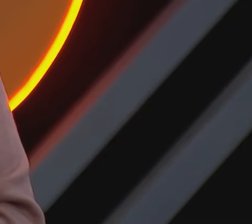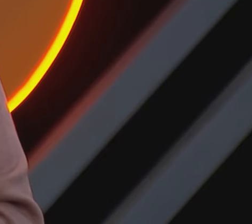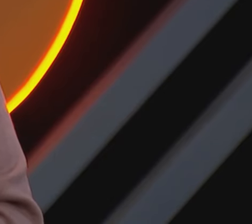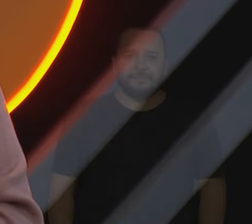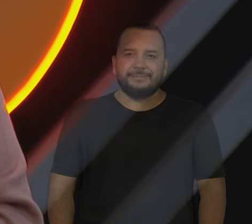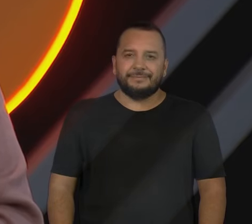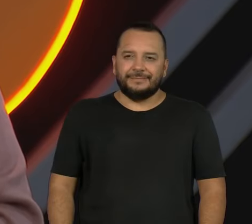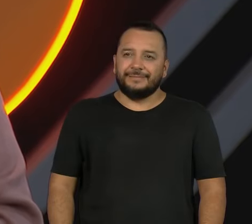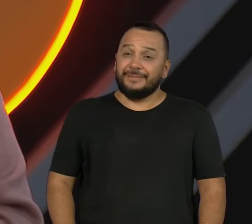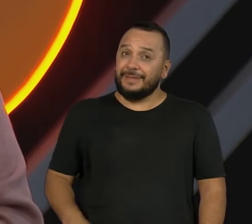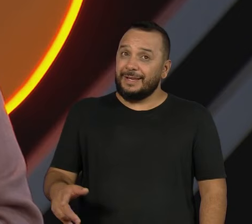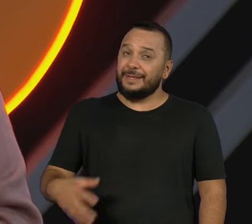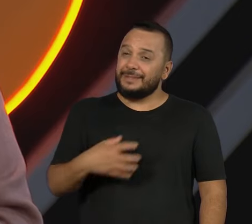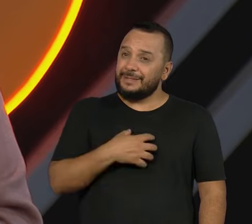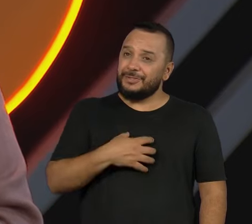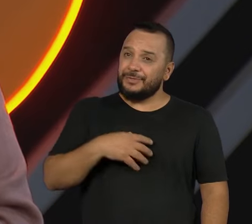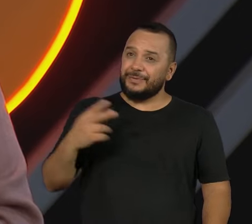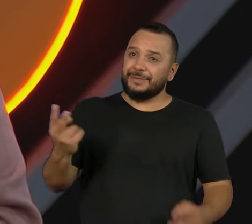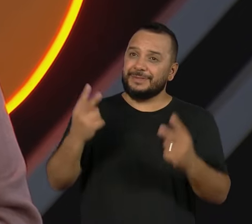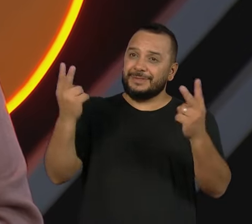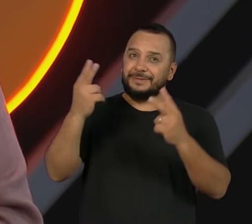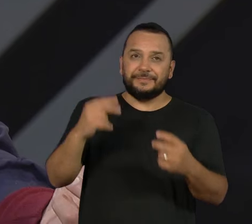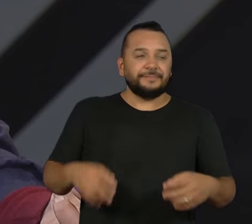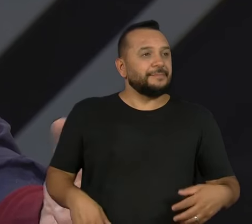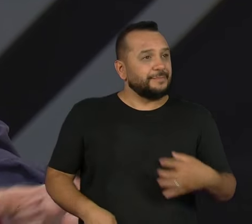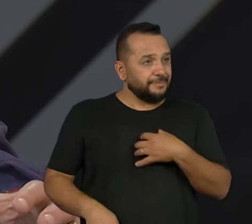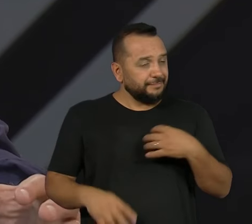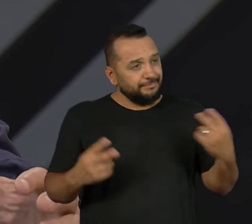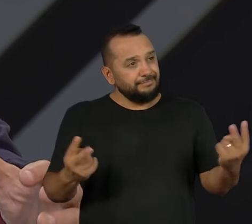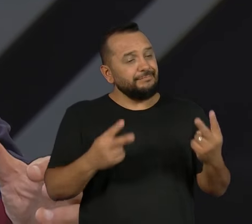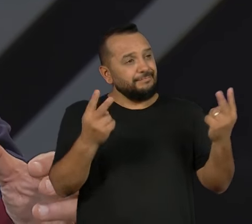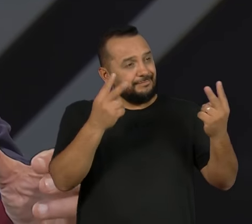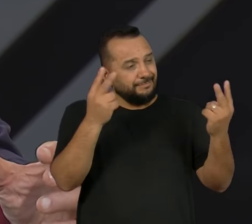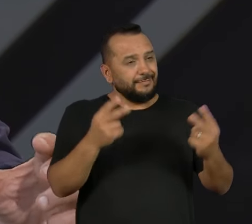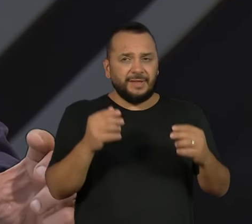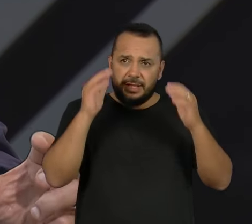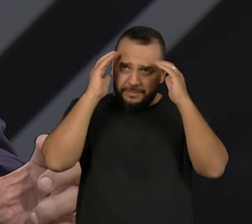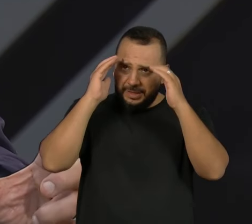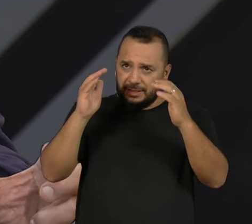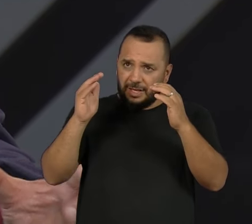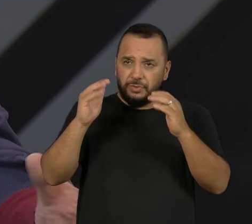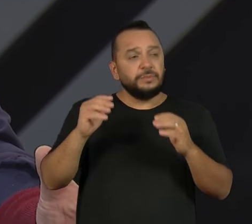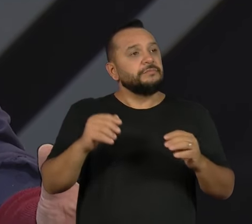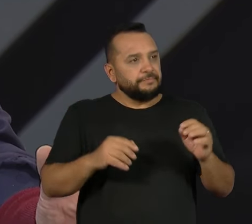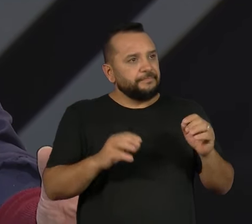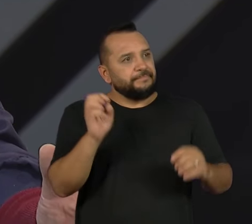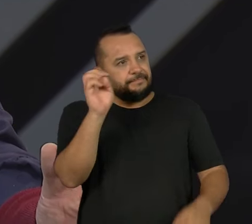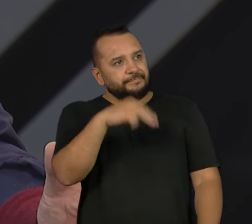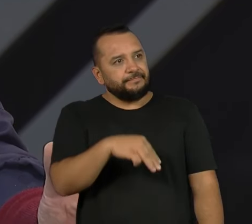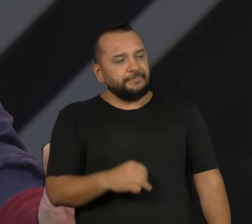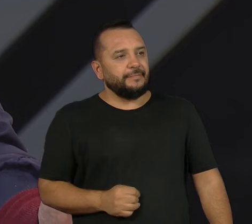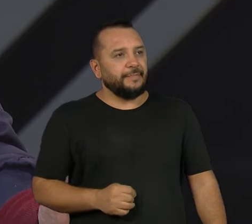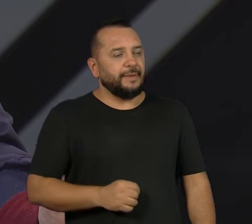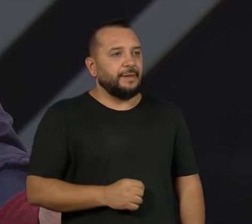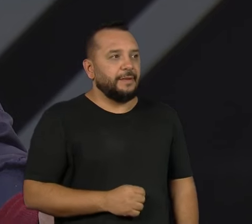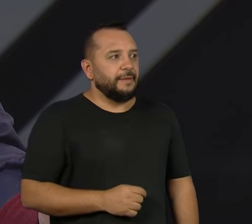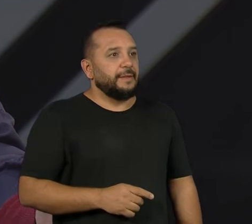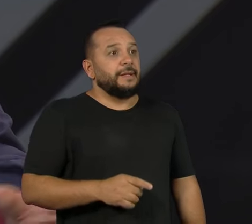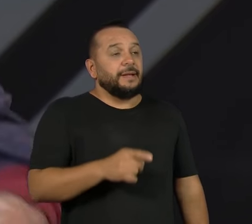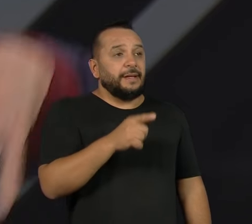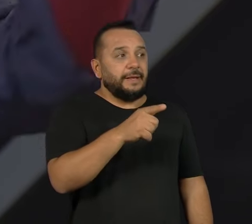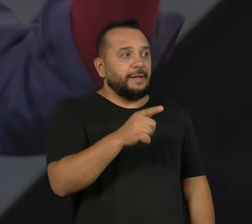E ele se sentiu valorizado. Valorizado. Respeitado. O jovem, quando você o coloca no